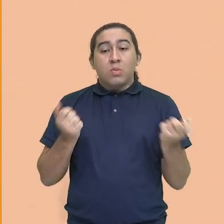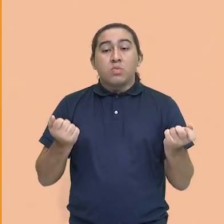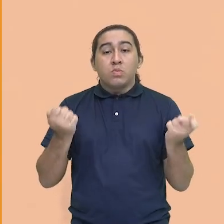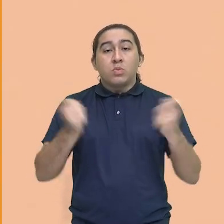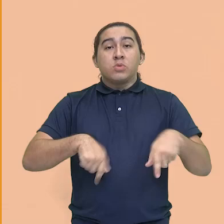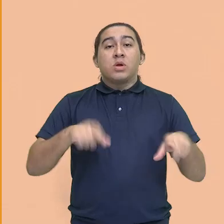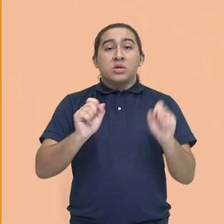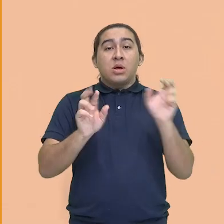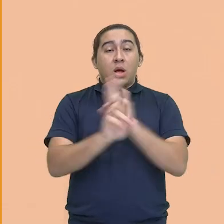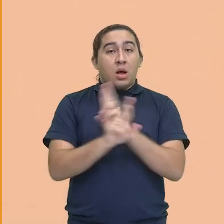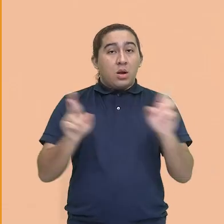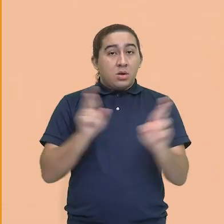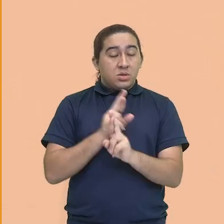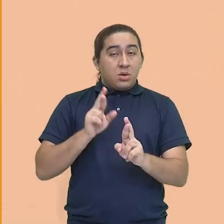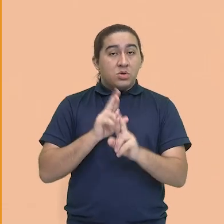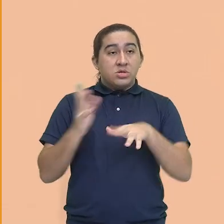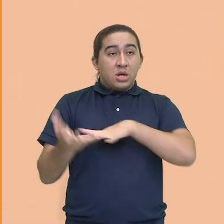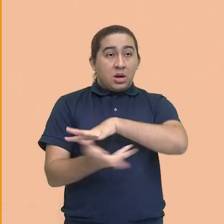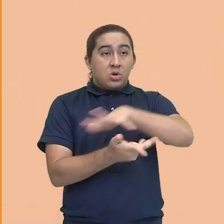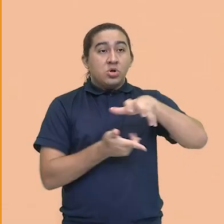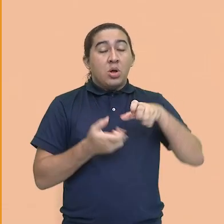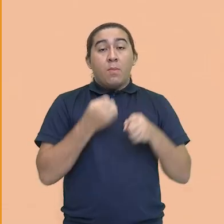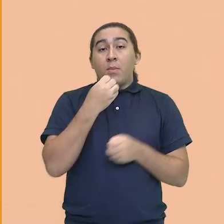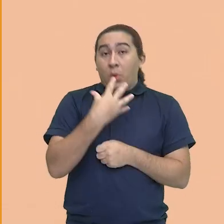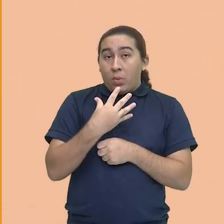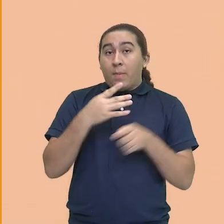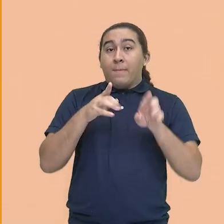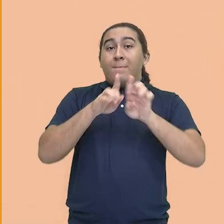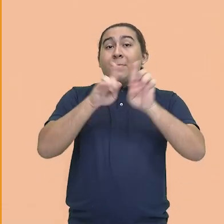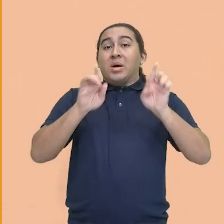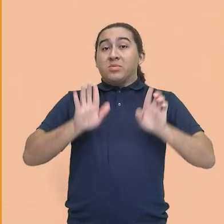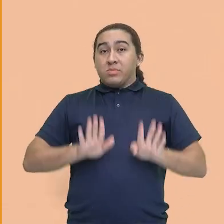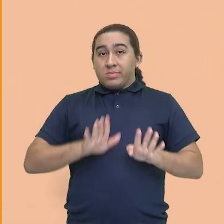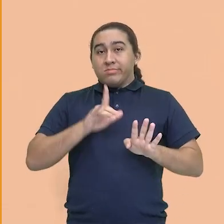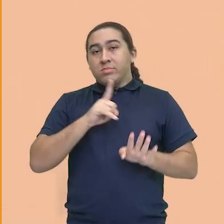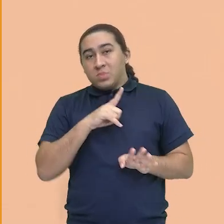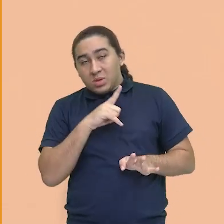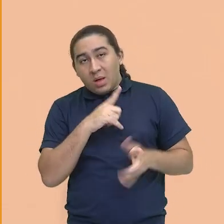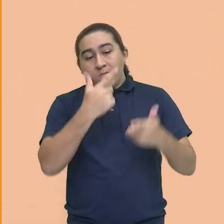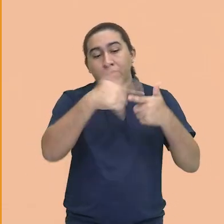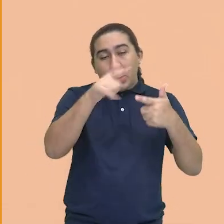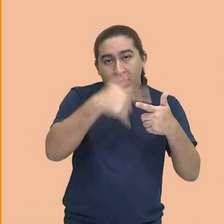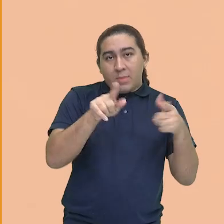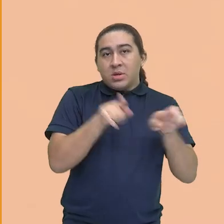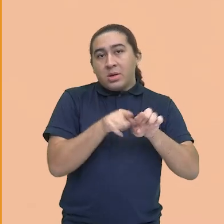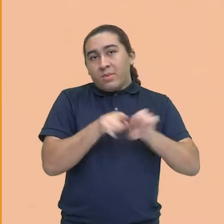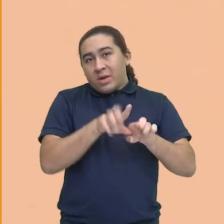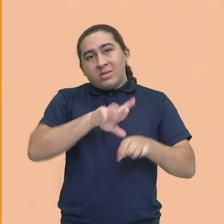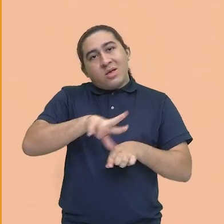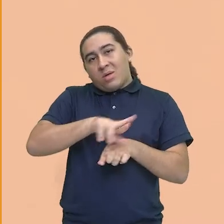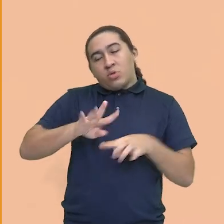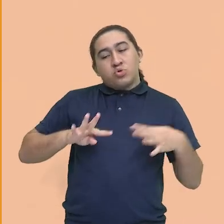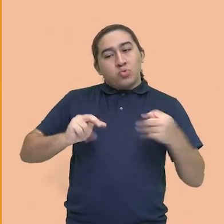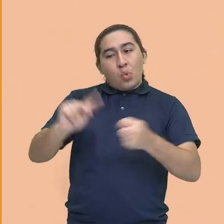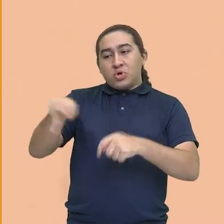relação internacional positiva, mas também existem formas negativas, né, ruins, nem todos os países vão se dar bem aí, né?